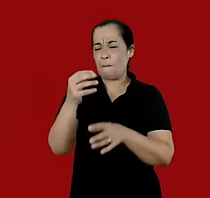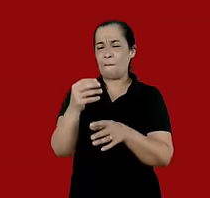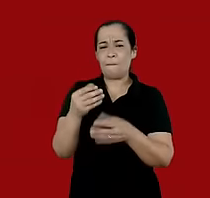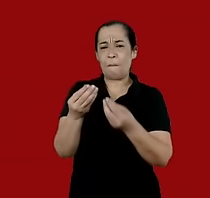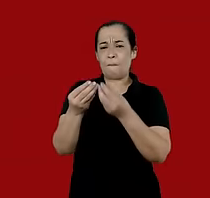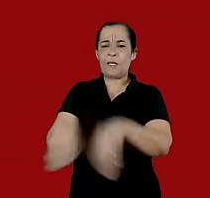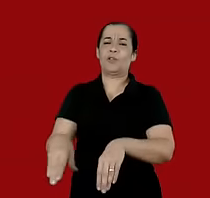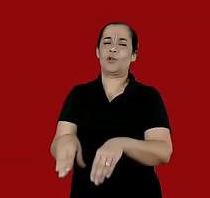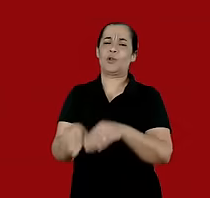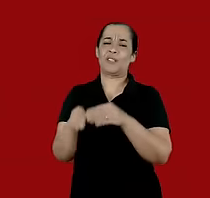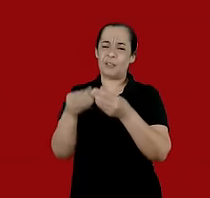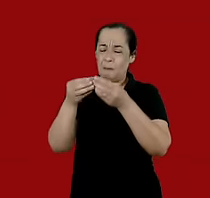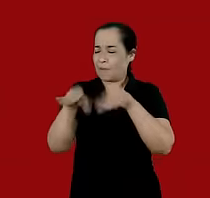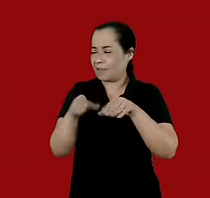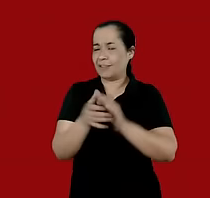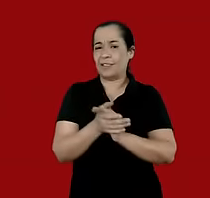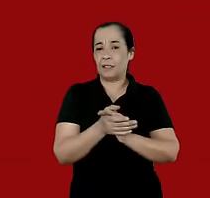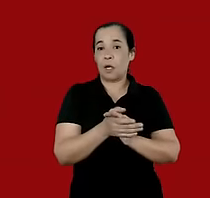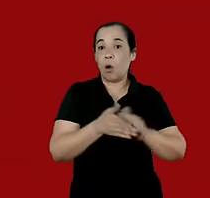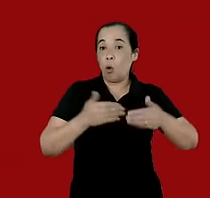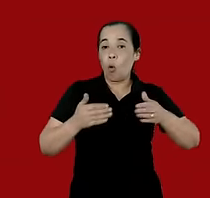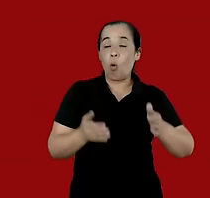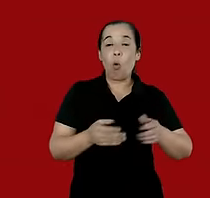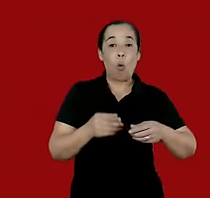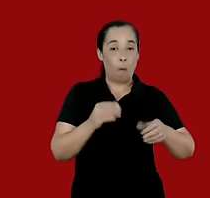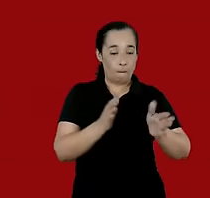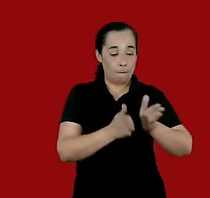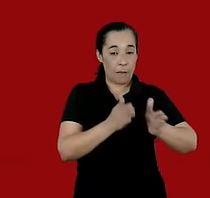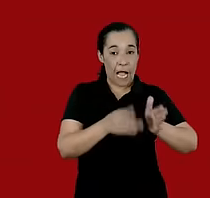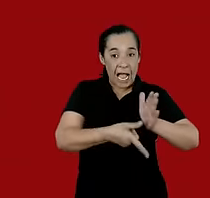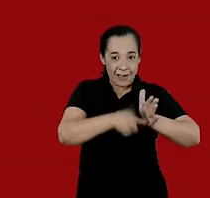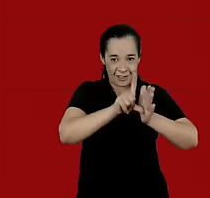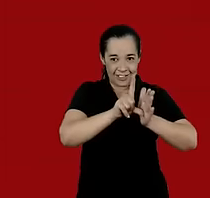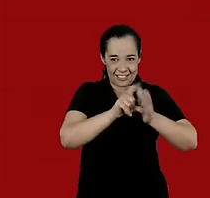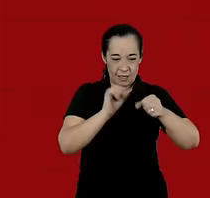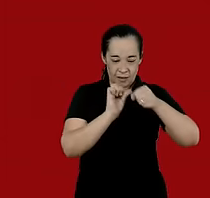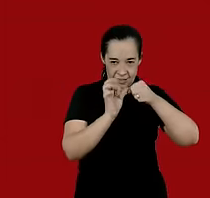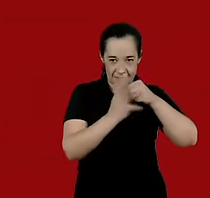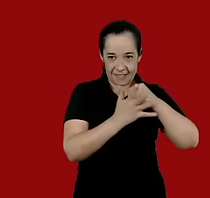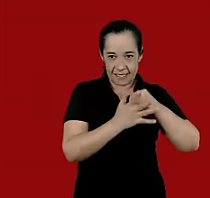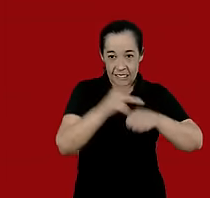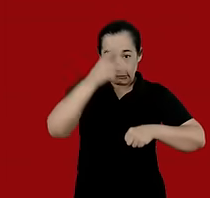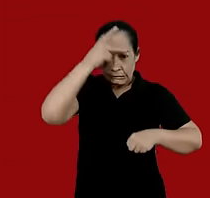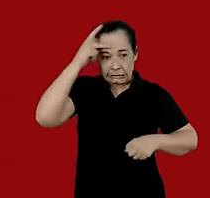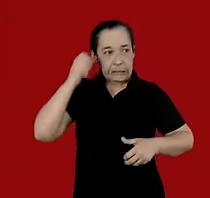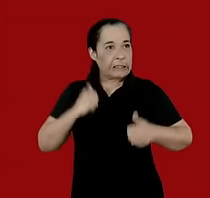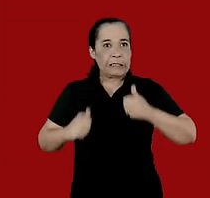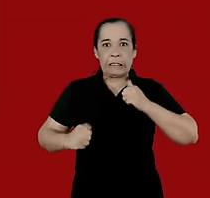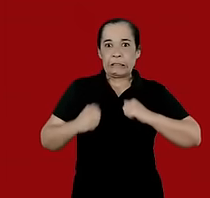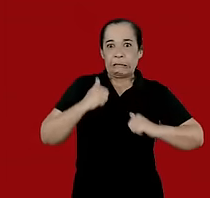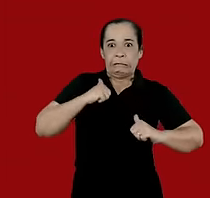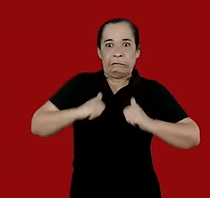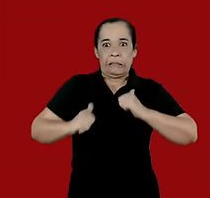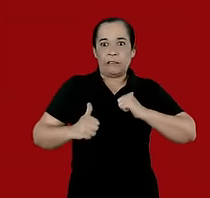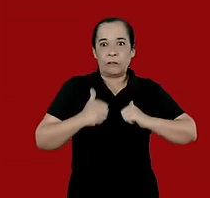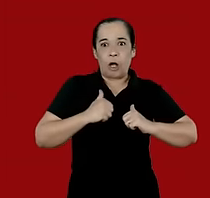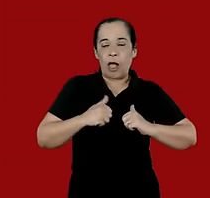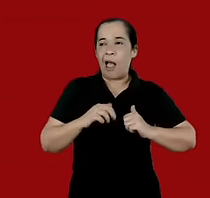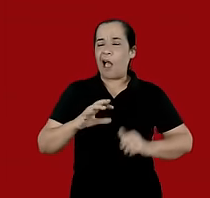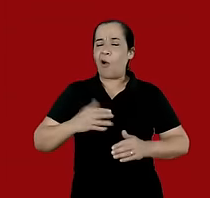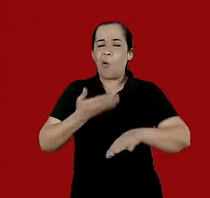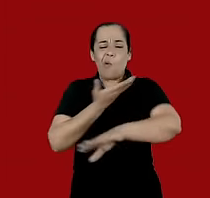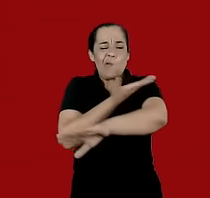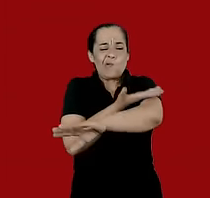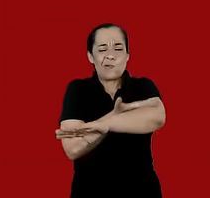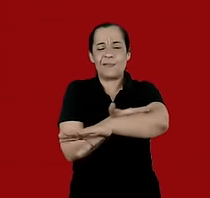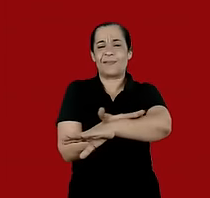olha que a gente tá vivendo o período pré-pandemia aquele momento de uma certa Euforia do mercado ficando cada vez mais acostumado com juros mais baixos Então tem um